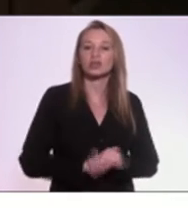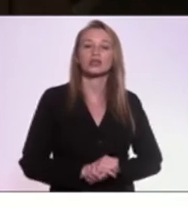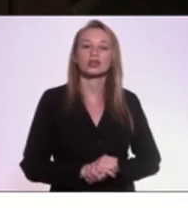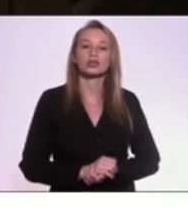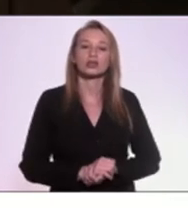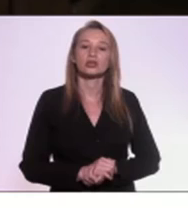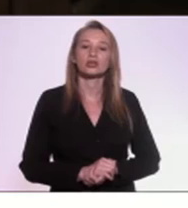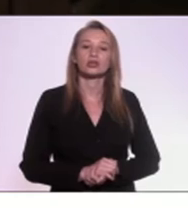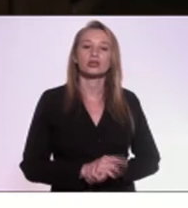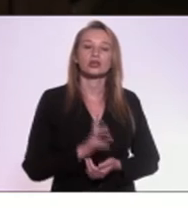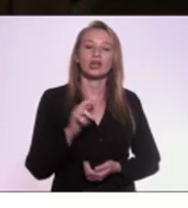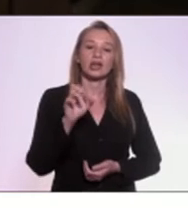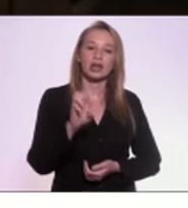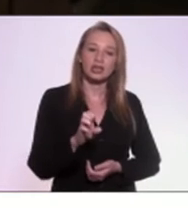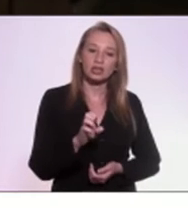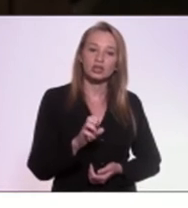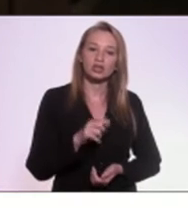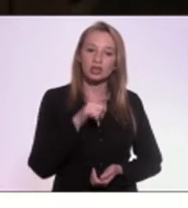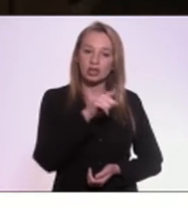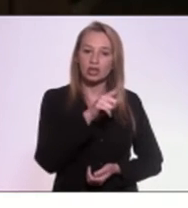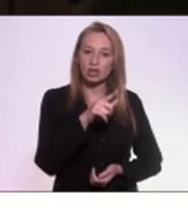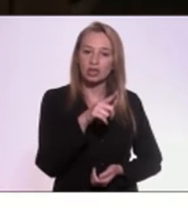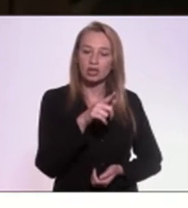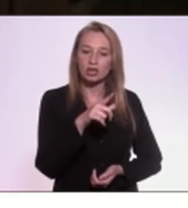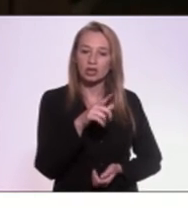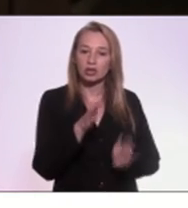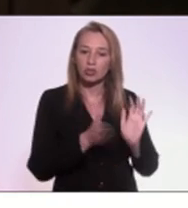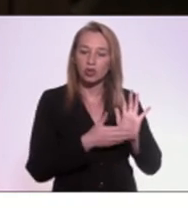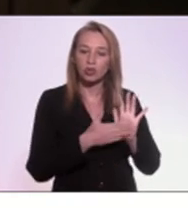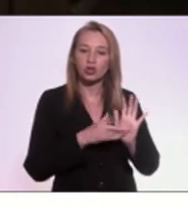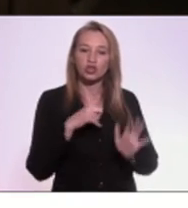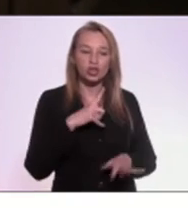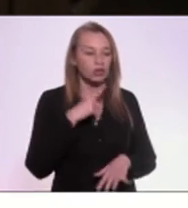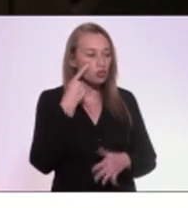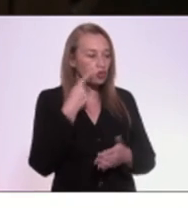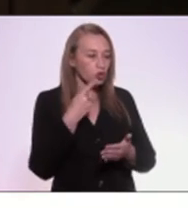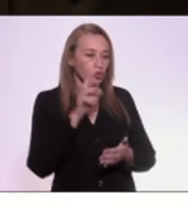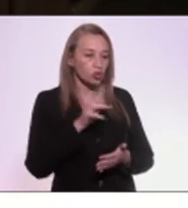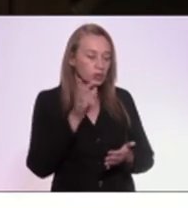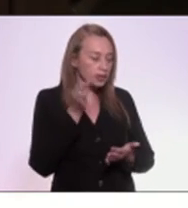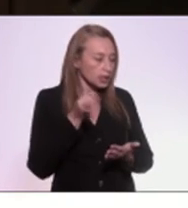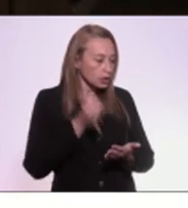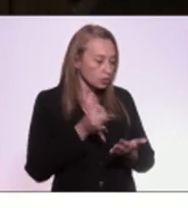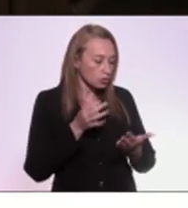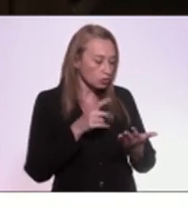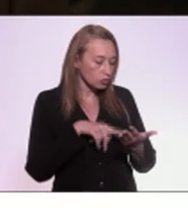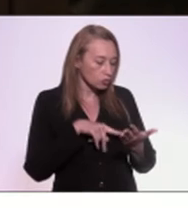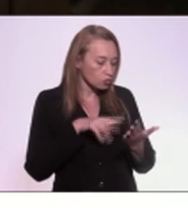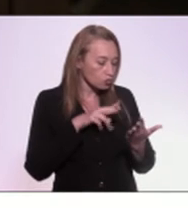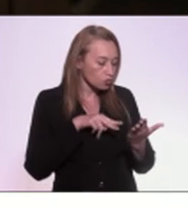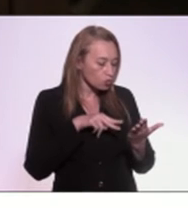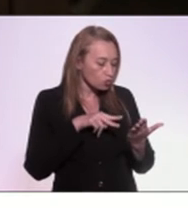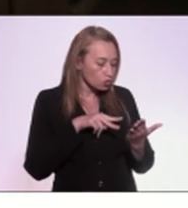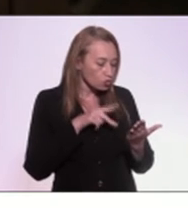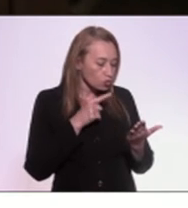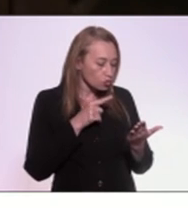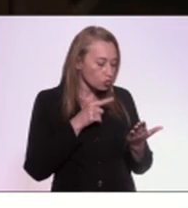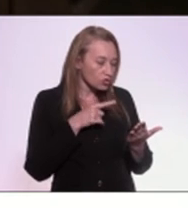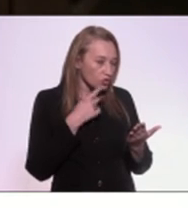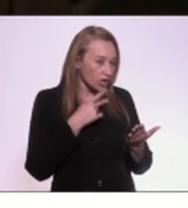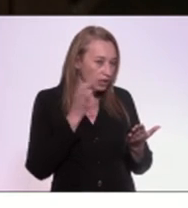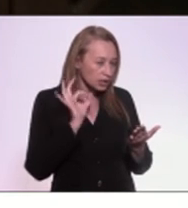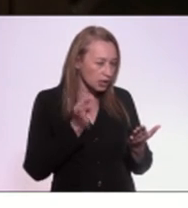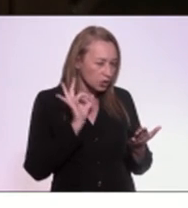rede que ele propõe. Vossa Excelência me permite, eu vou aqui buscar o nome exato, porque é importante fazer o crédito